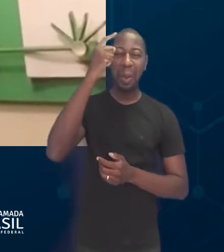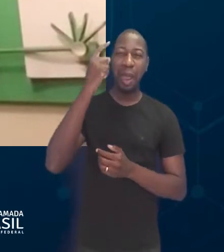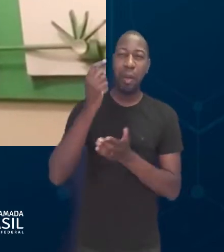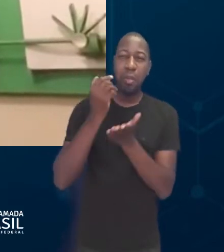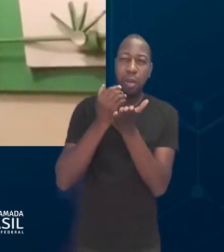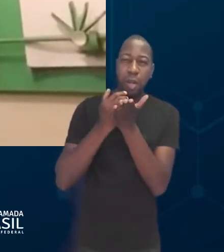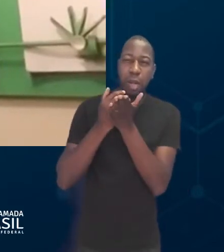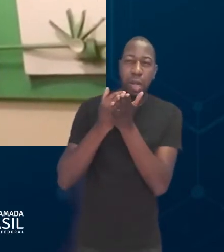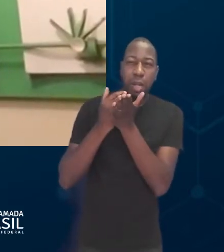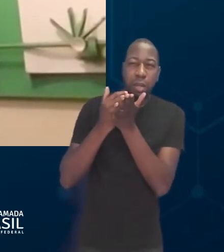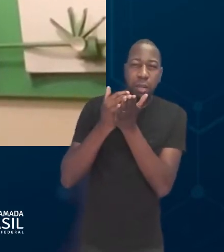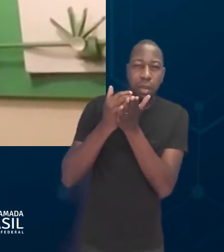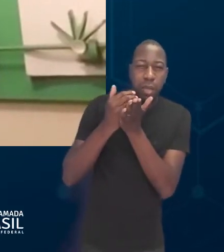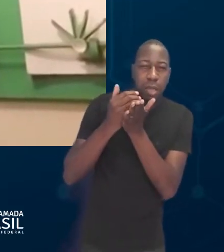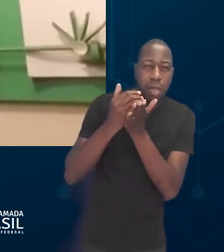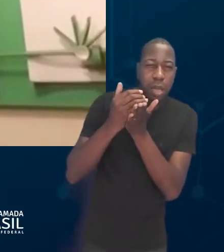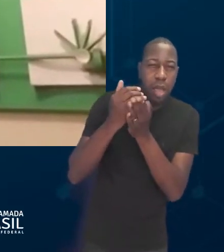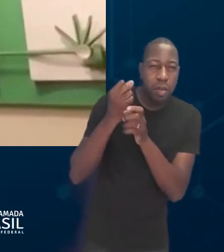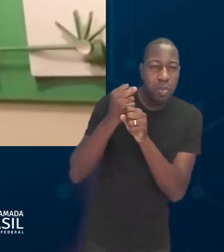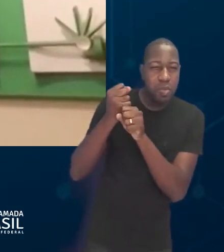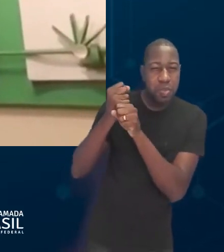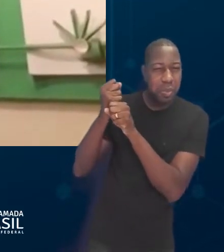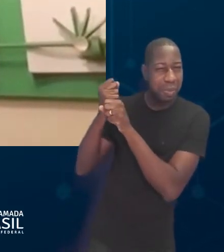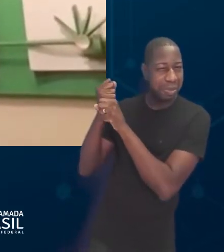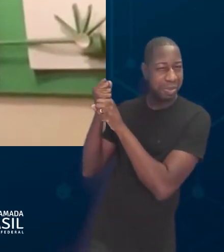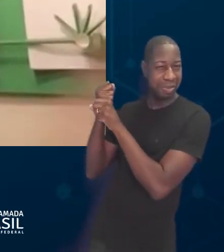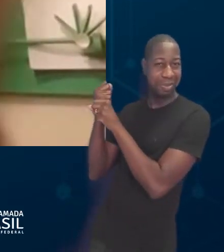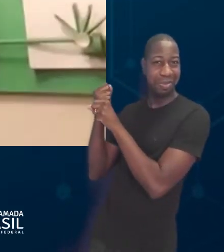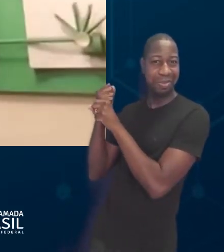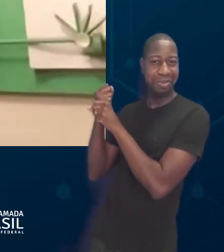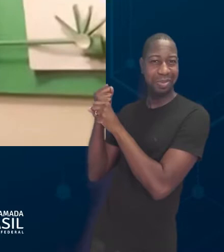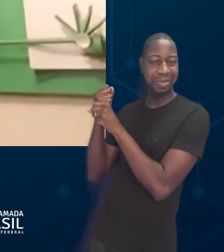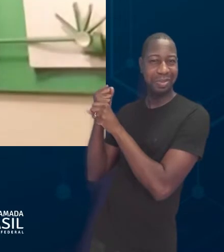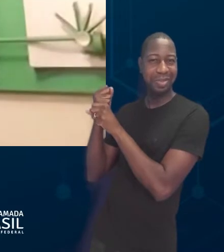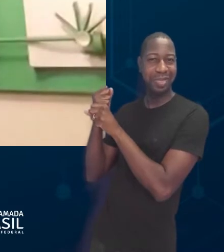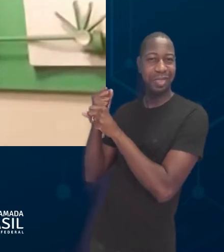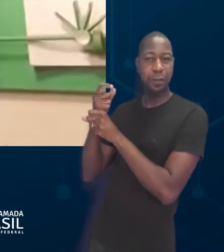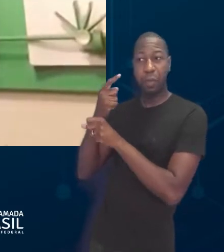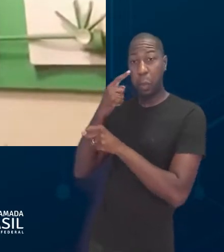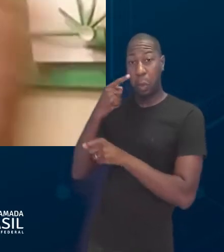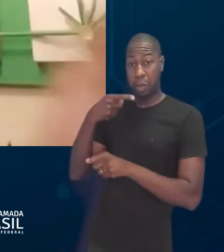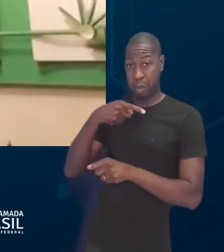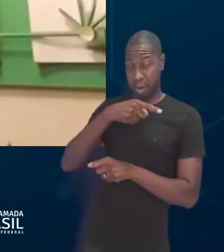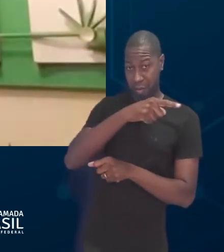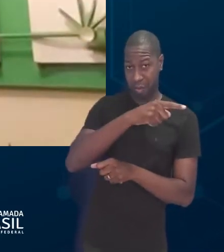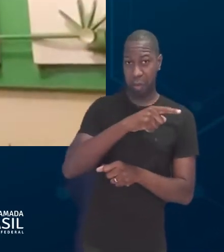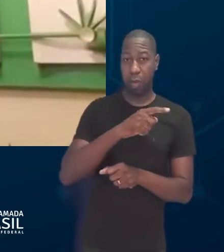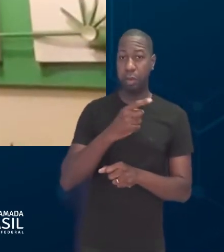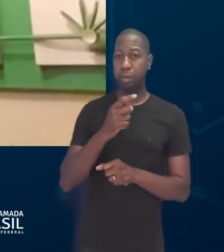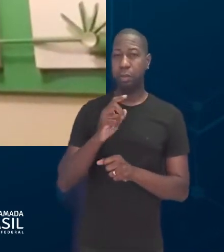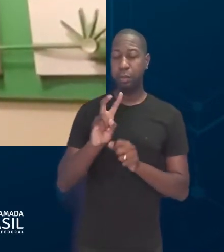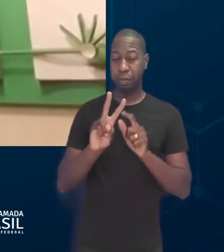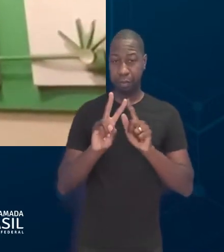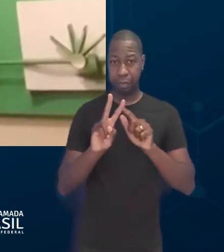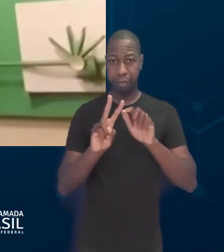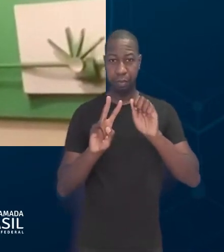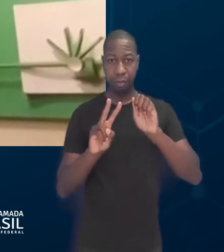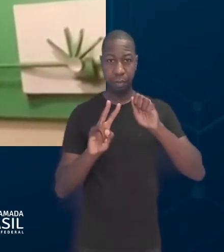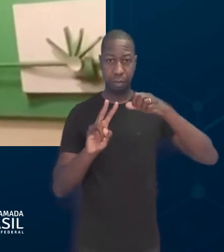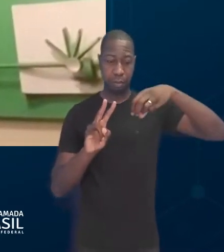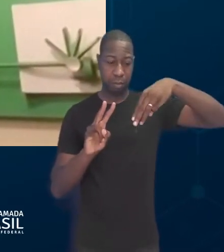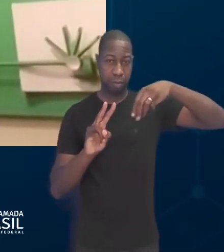Adriana entrando lá na Fundação Casa da Cultura para apresentar o projeto, né, ao Conselho de